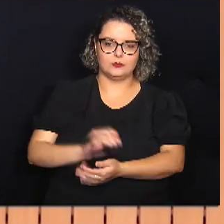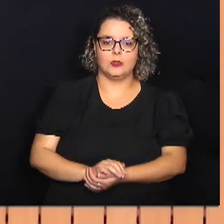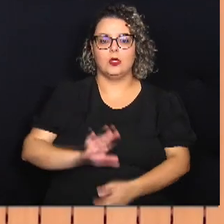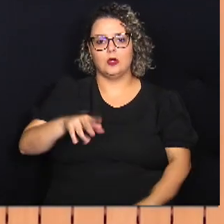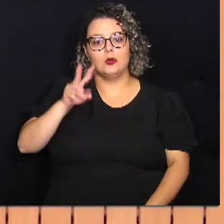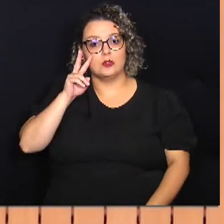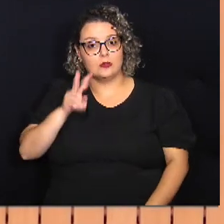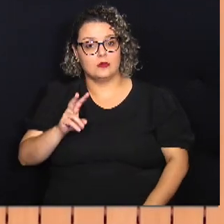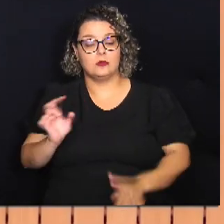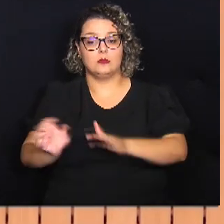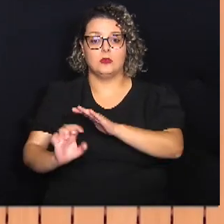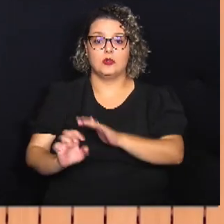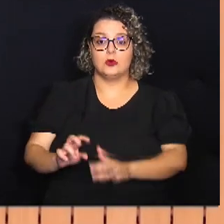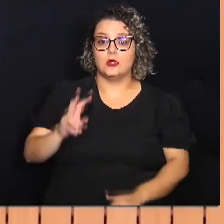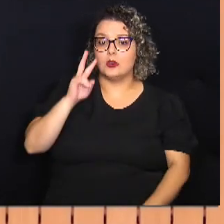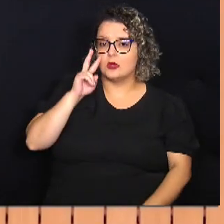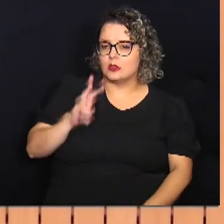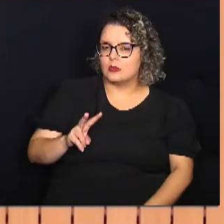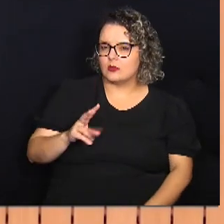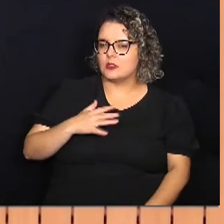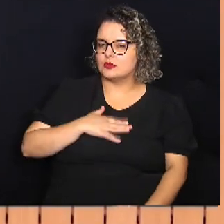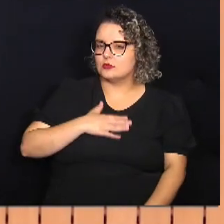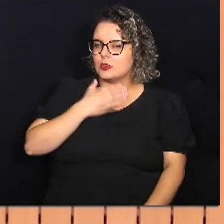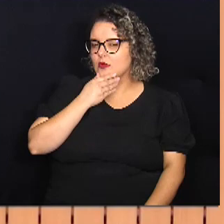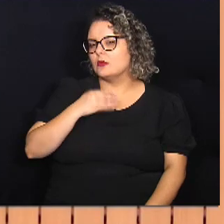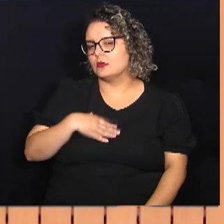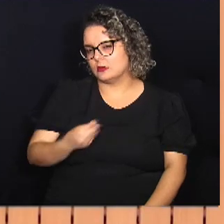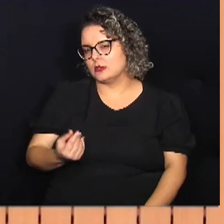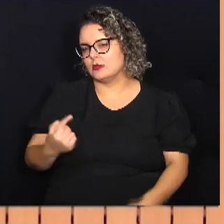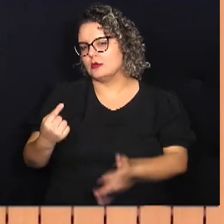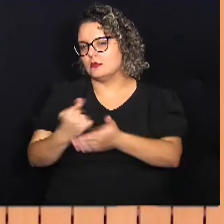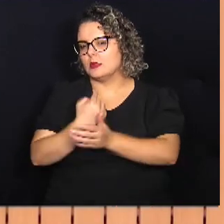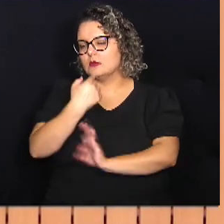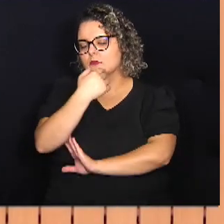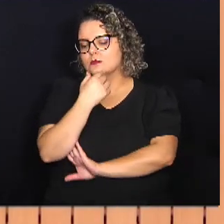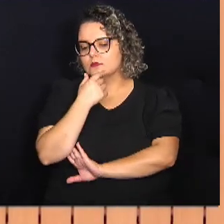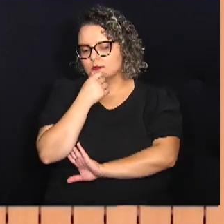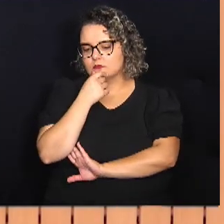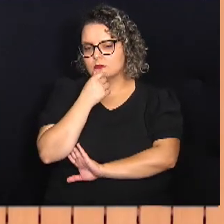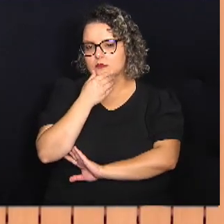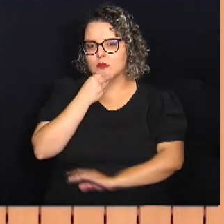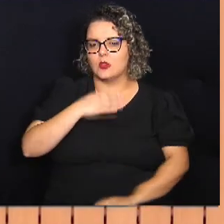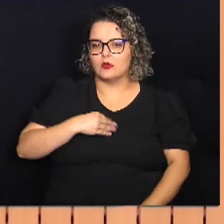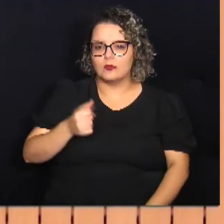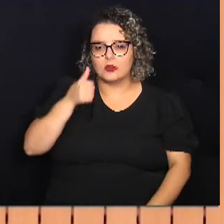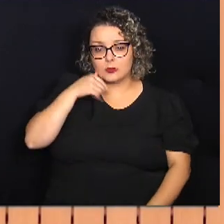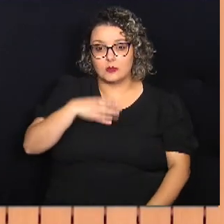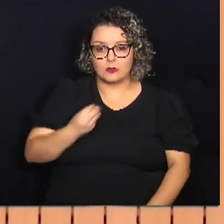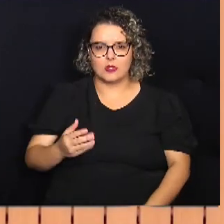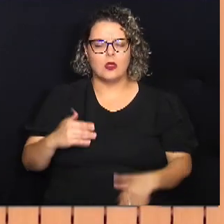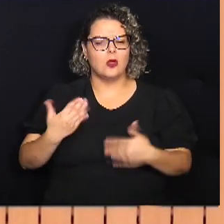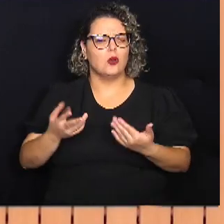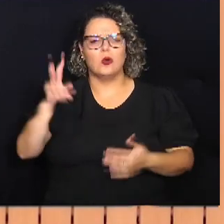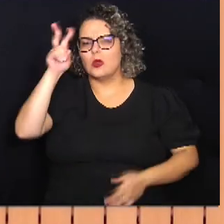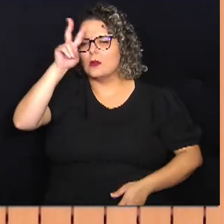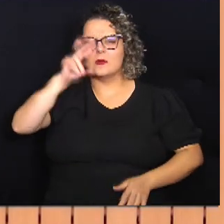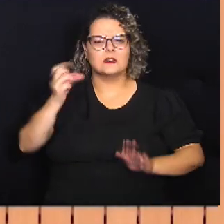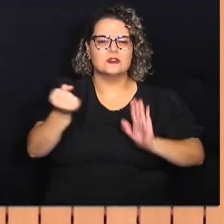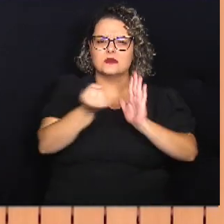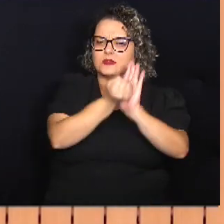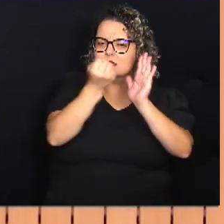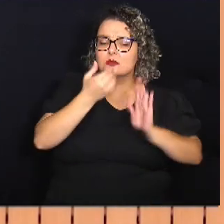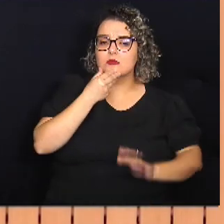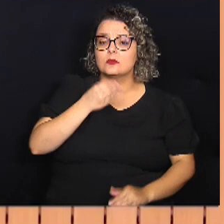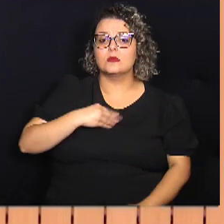acho que eu olho um pouco para o meu filho. E aí eu me pergunto, meu filho é minha filha, eu pergunto assim, qual é o legado que eu quero que meus